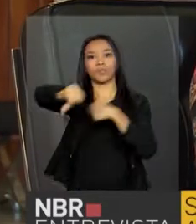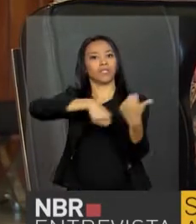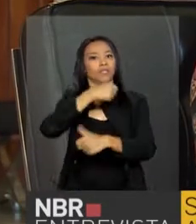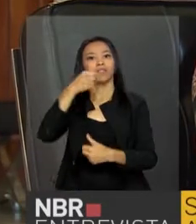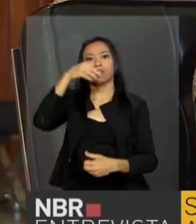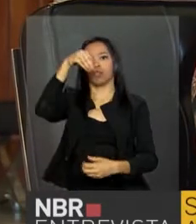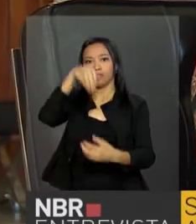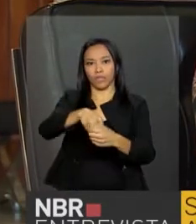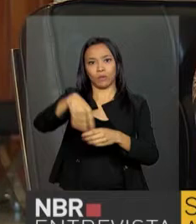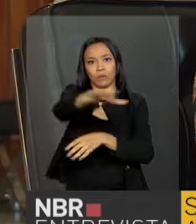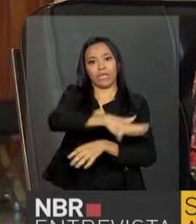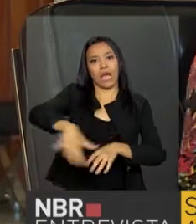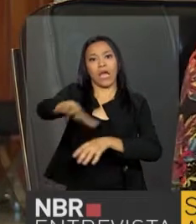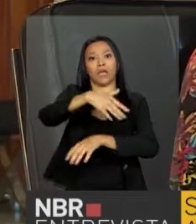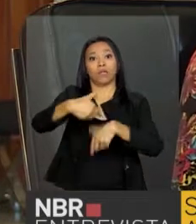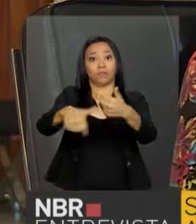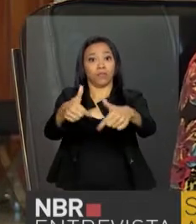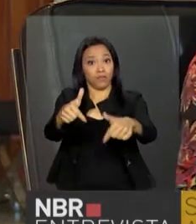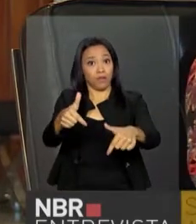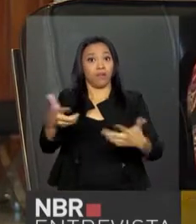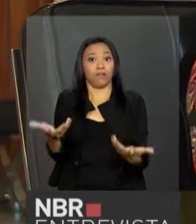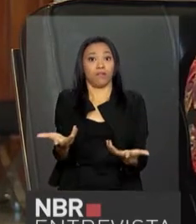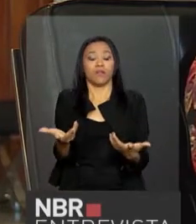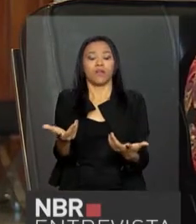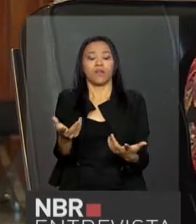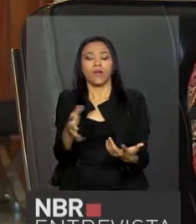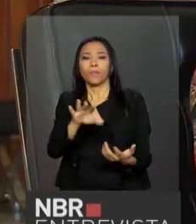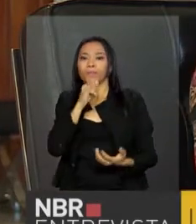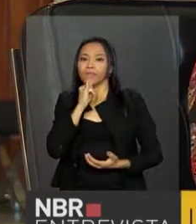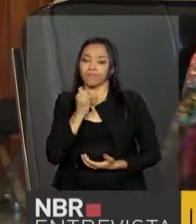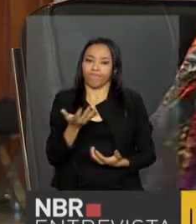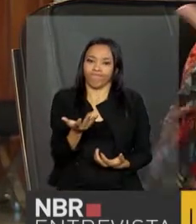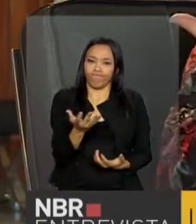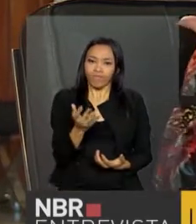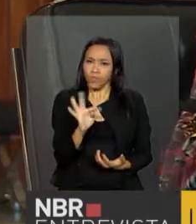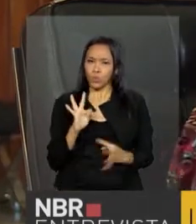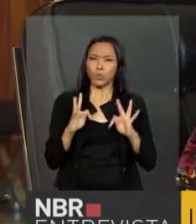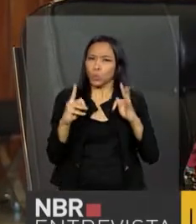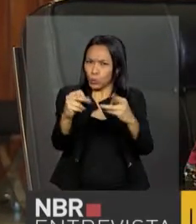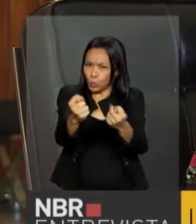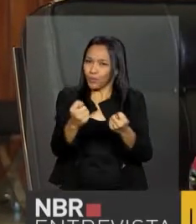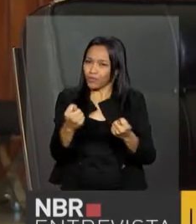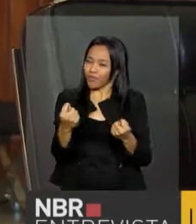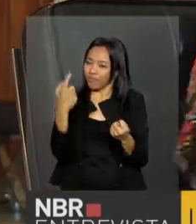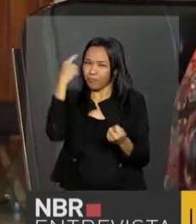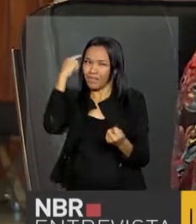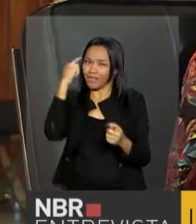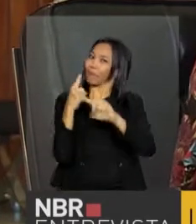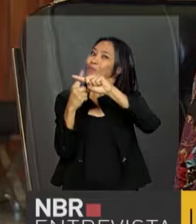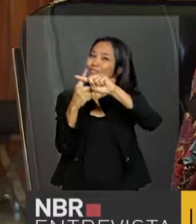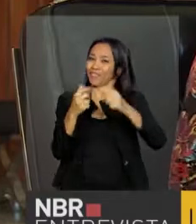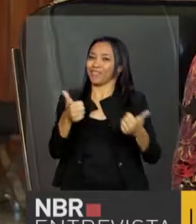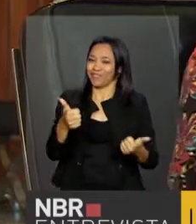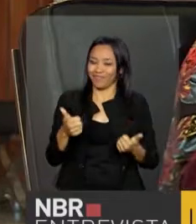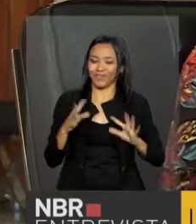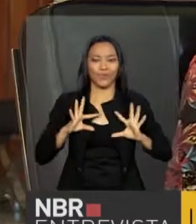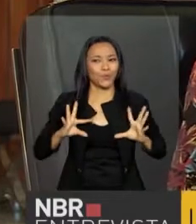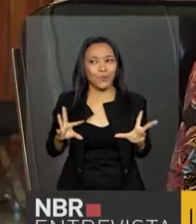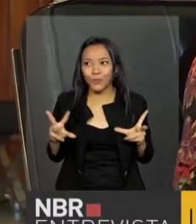de trabalho. A partir do momento que, vamos dizer, tudo, vamos ser bem otimistas, tudo será